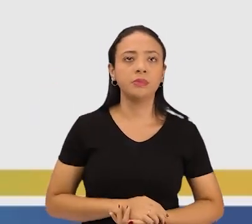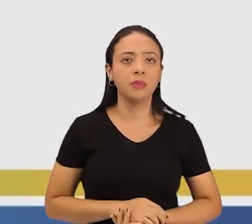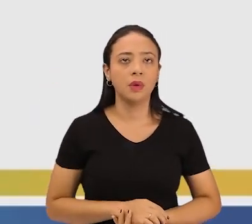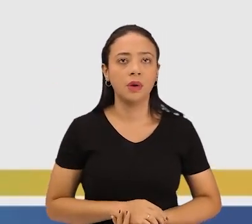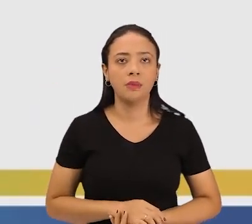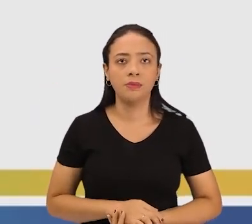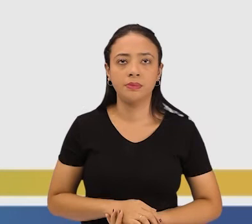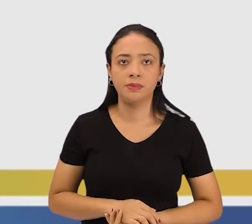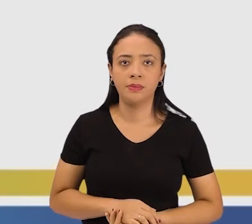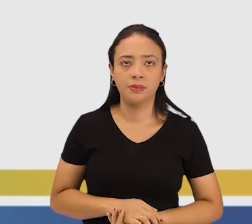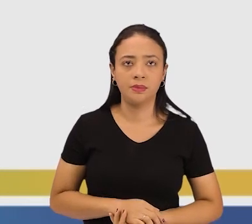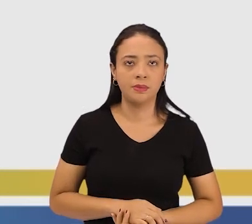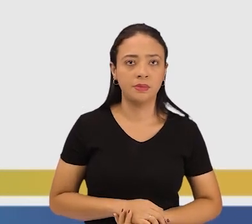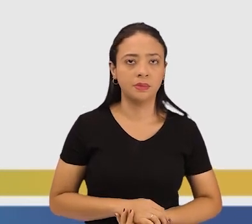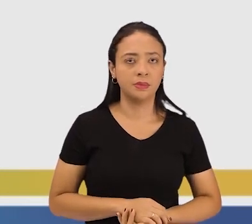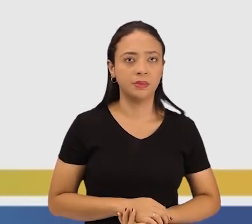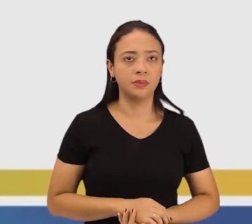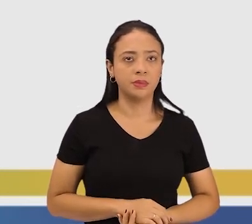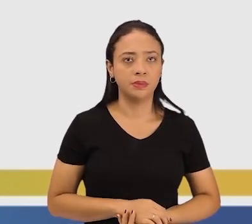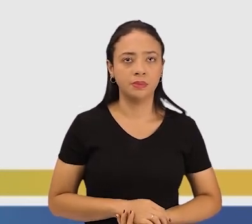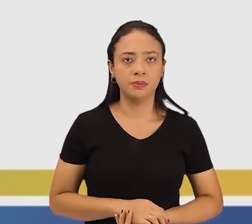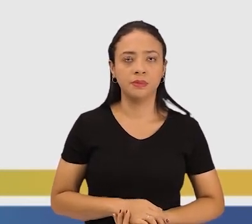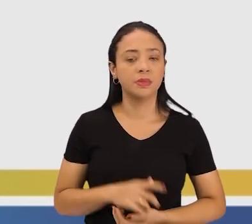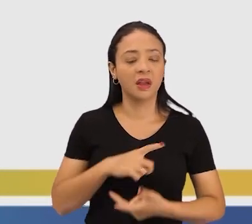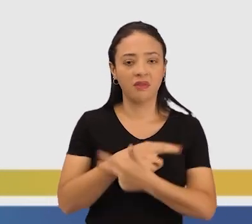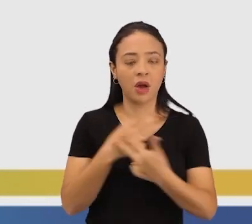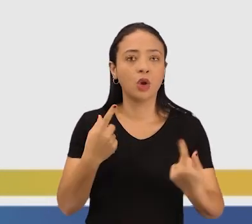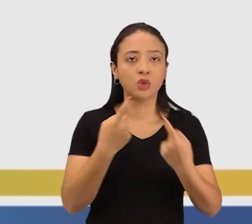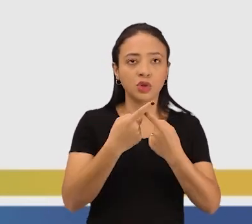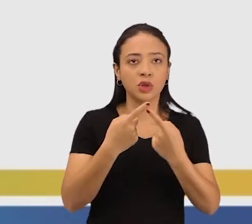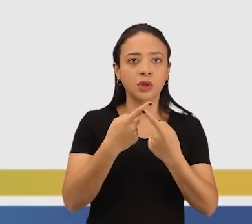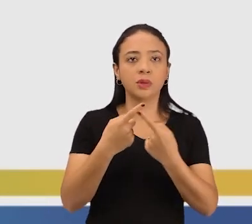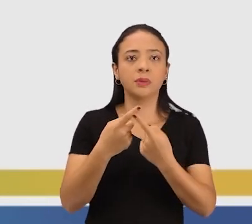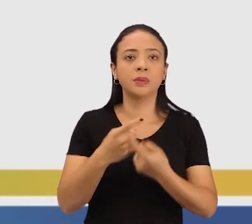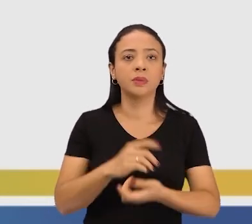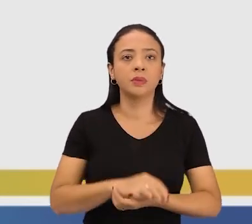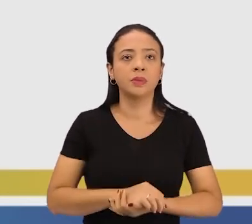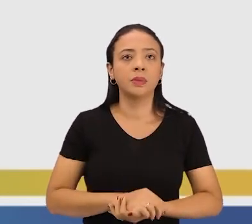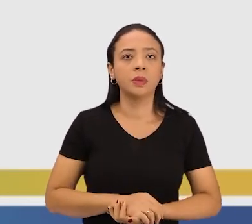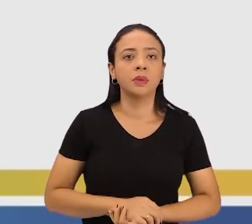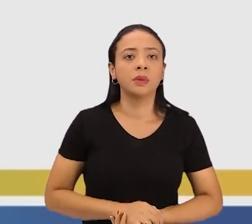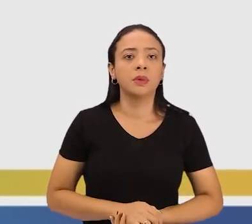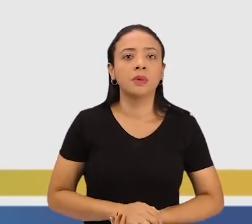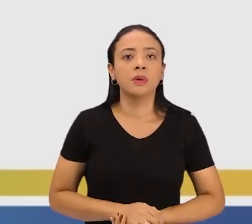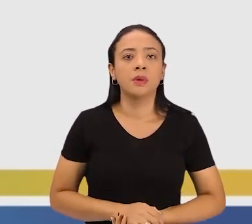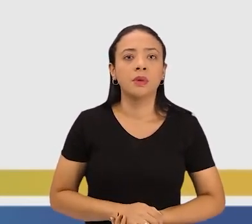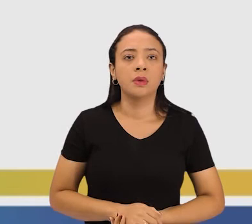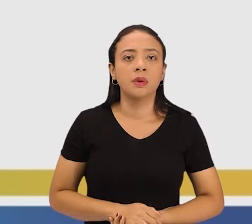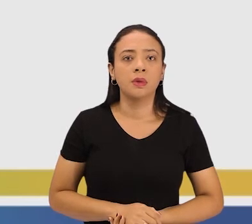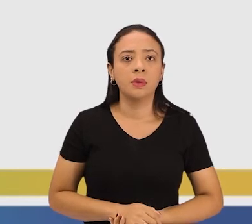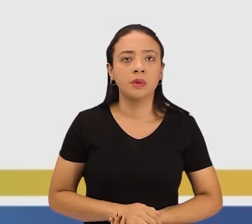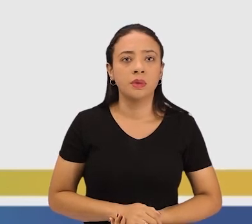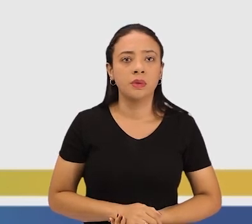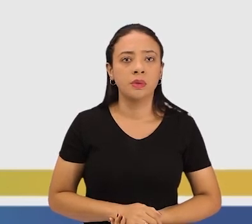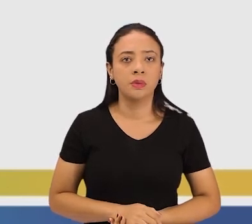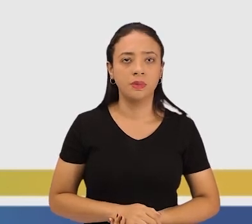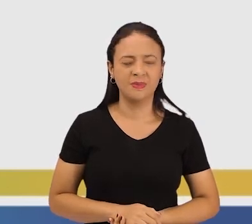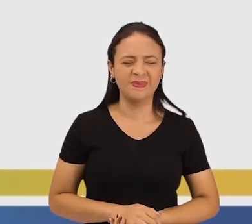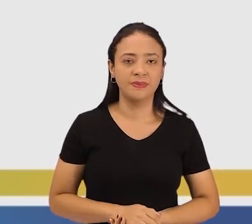lepra, meningite meningócita, tétano, febre maculosa, peste